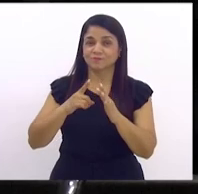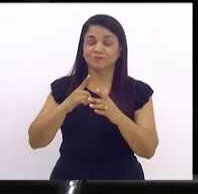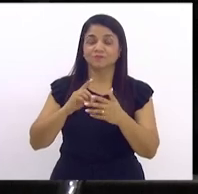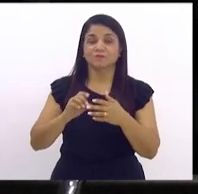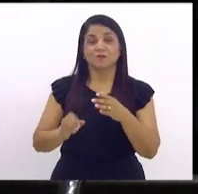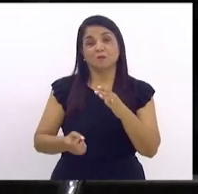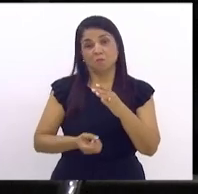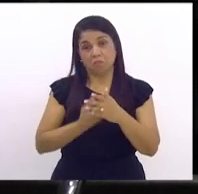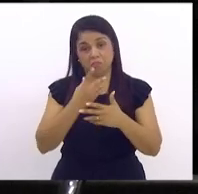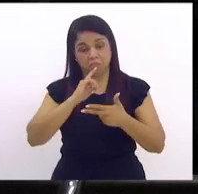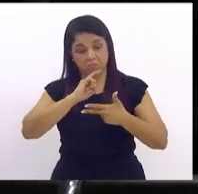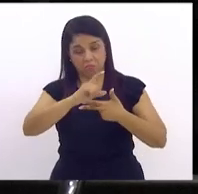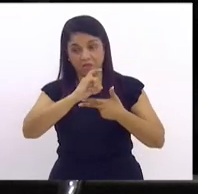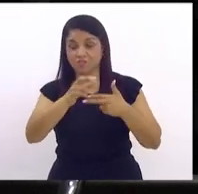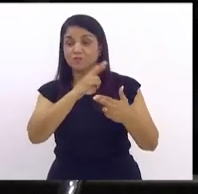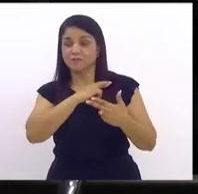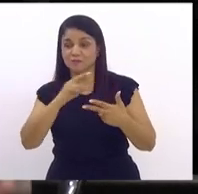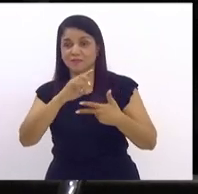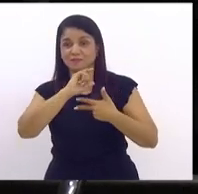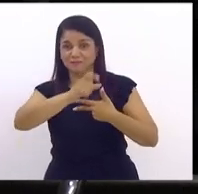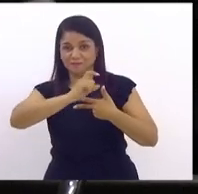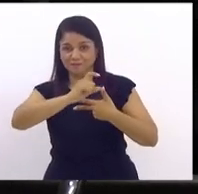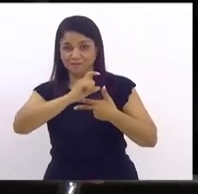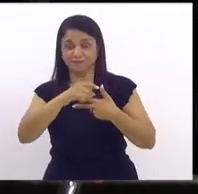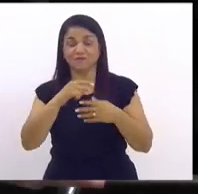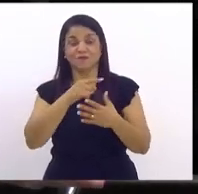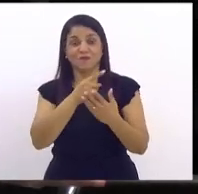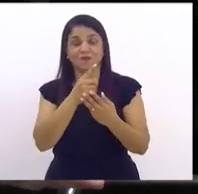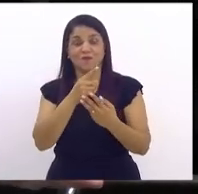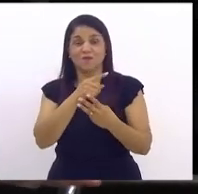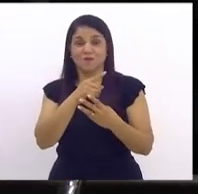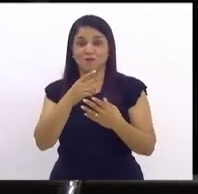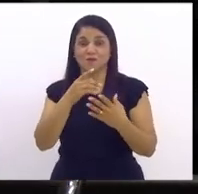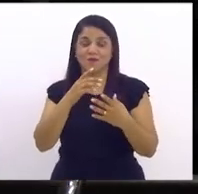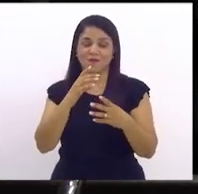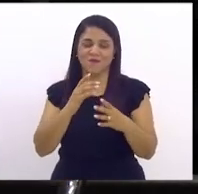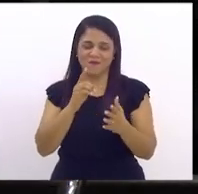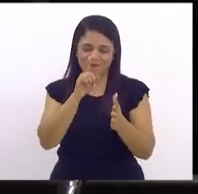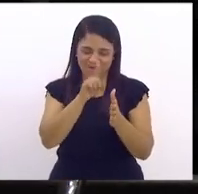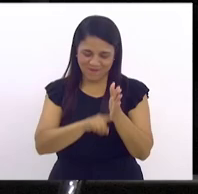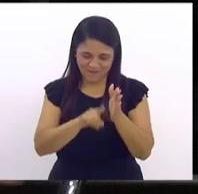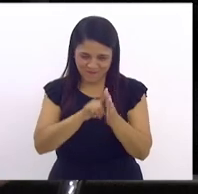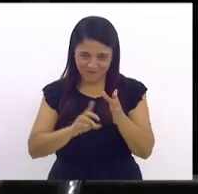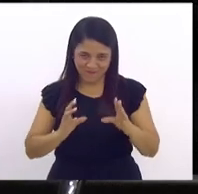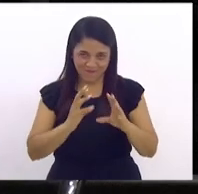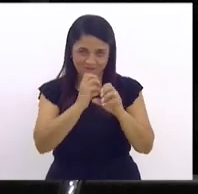Executivo. Esse institui o Código Tributário Nacional.